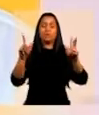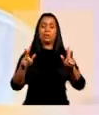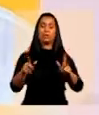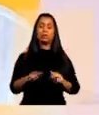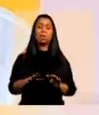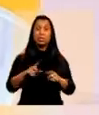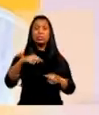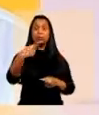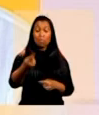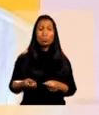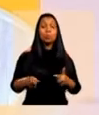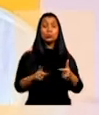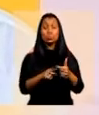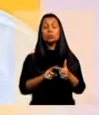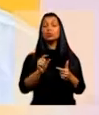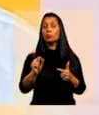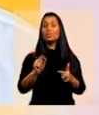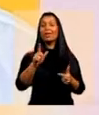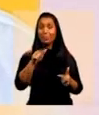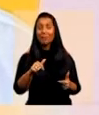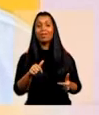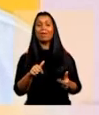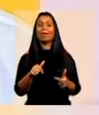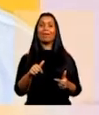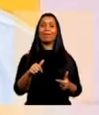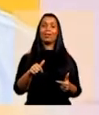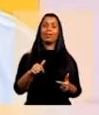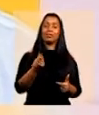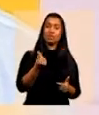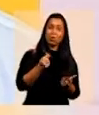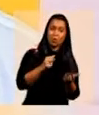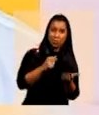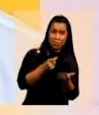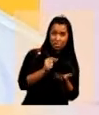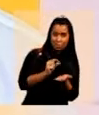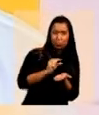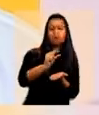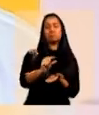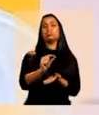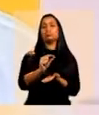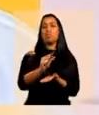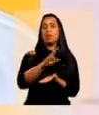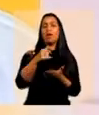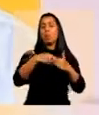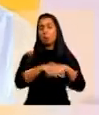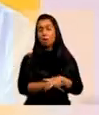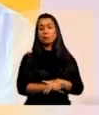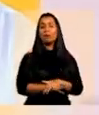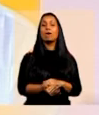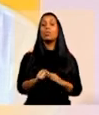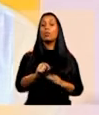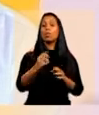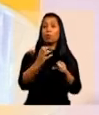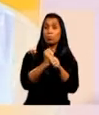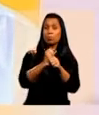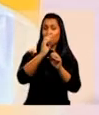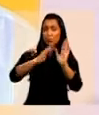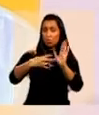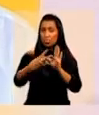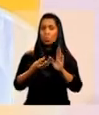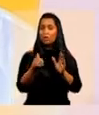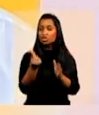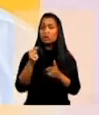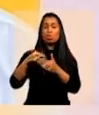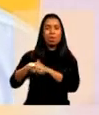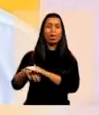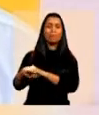diferença enorme. E depois, o segundo passo é, coloca a sua parte de investimento, o valor que você vai guardar, como uma conta todo mês, para